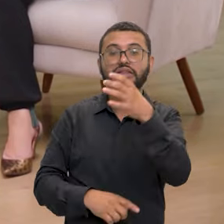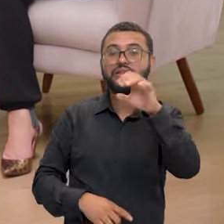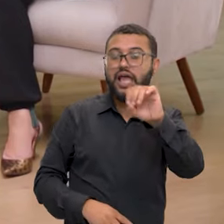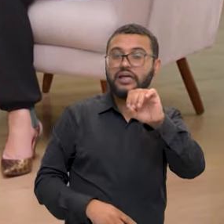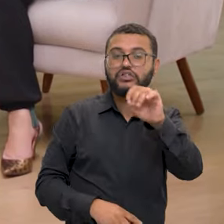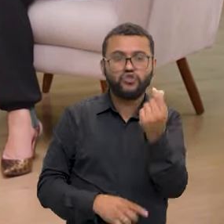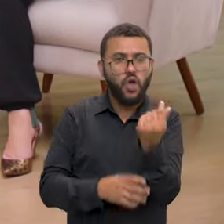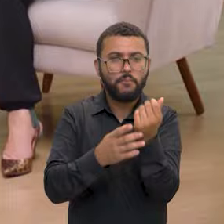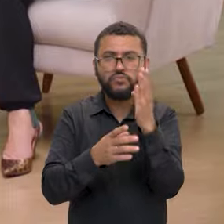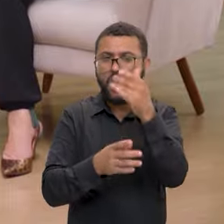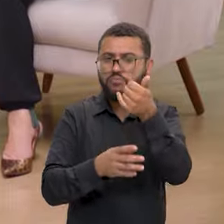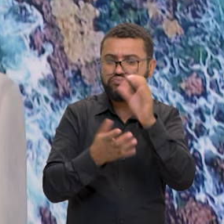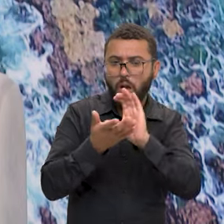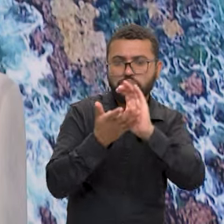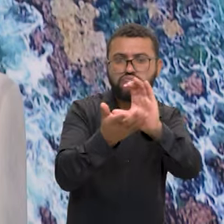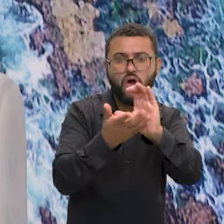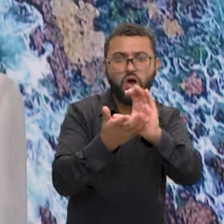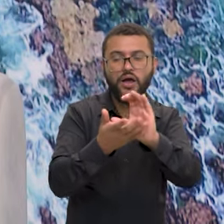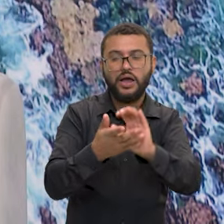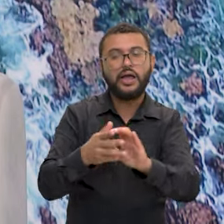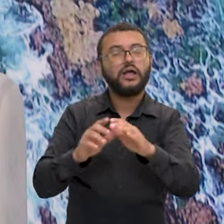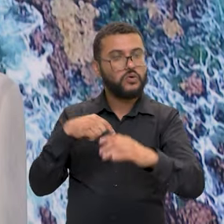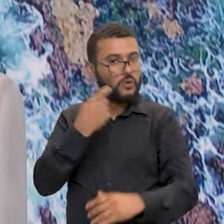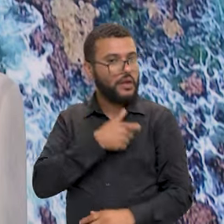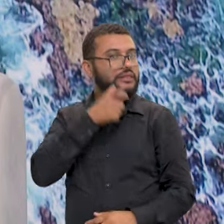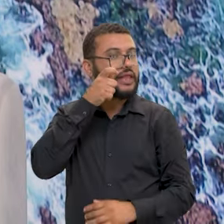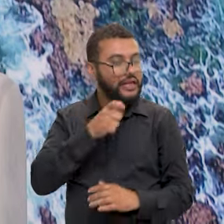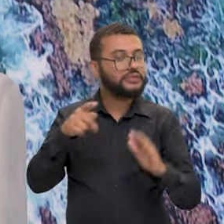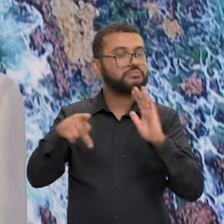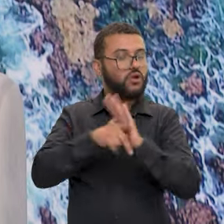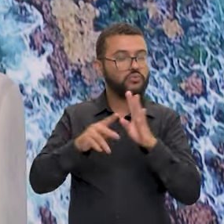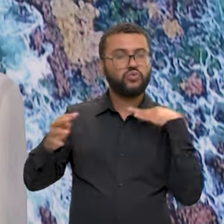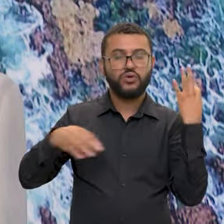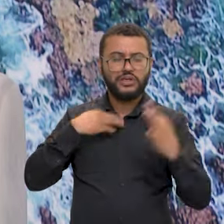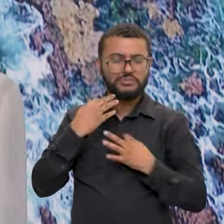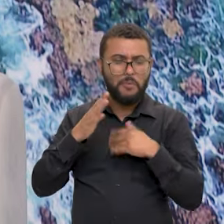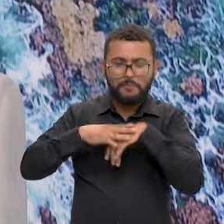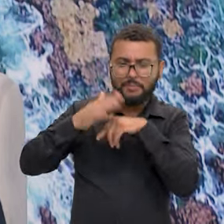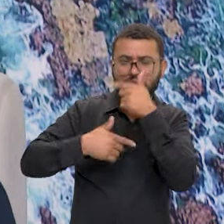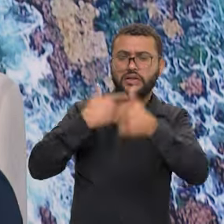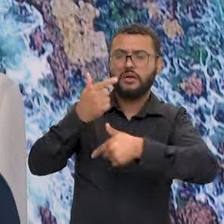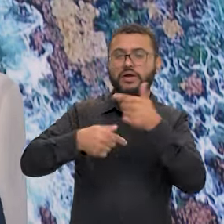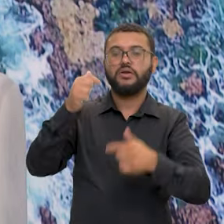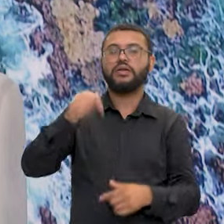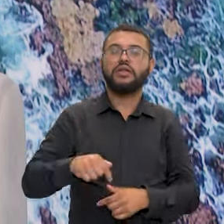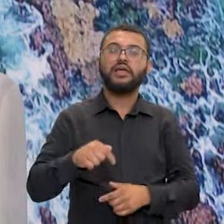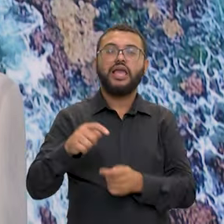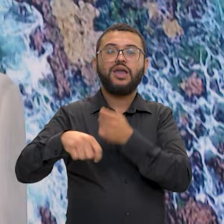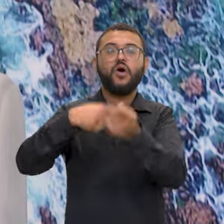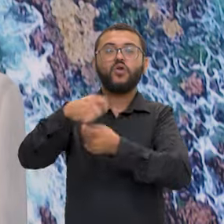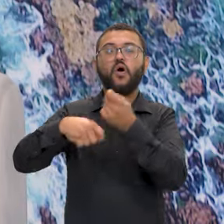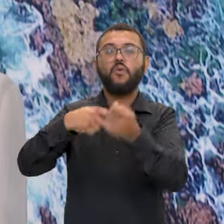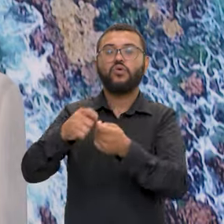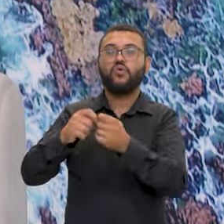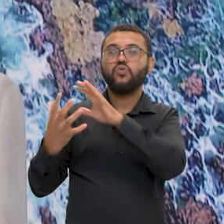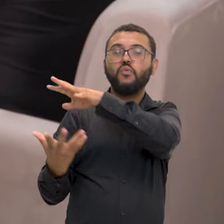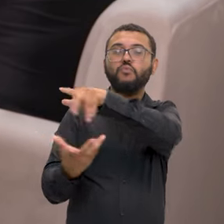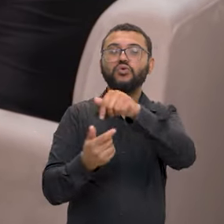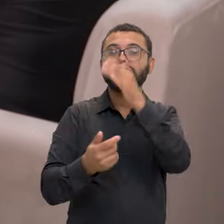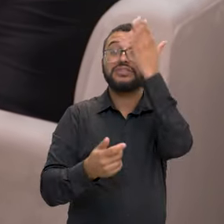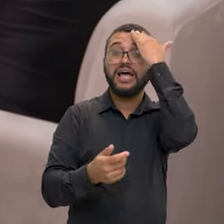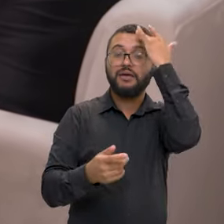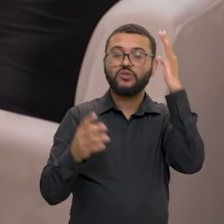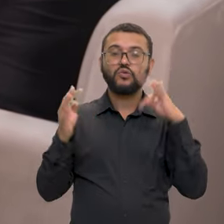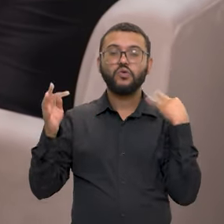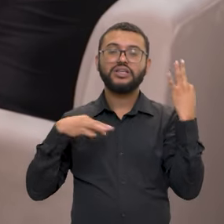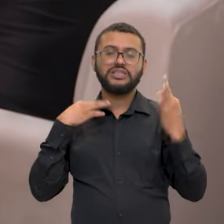turismo gere muito emprego para cá. O Fórum Econômico Mundial, ele entende o turismo como uma das cinco maiores atividades econômicas do mundo. E o Fórum Econômico